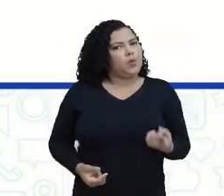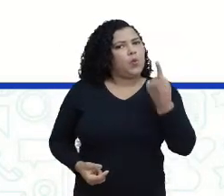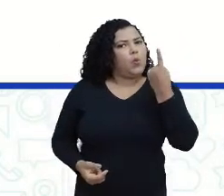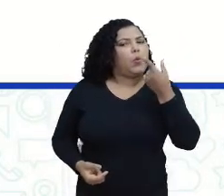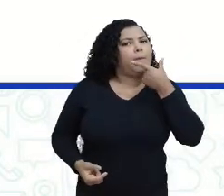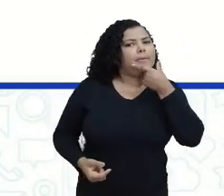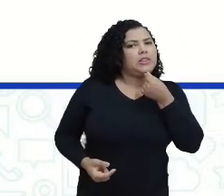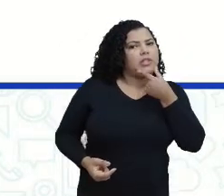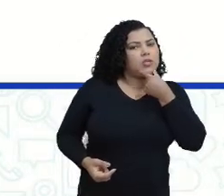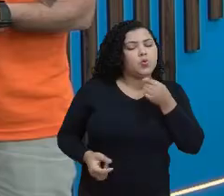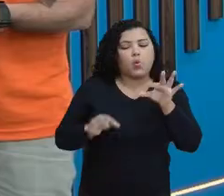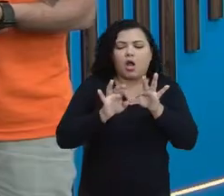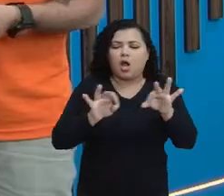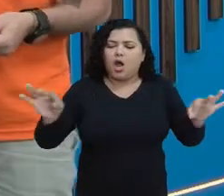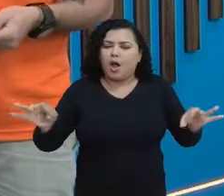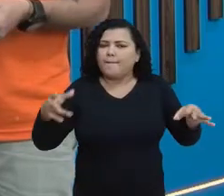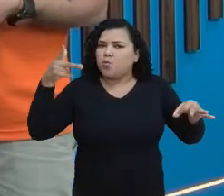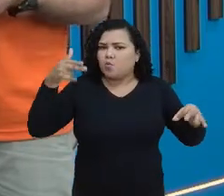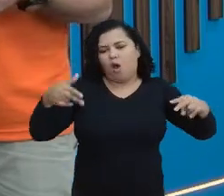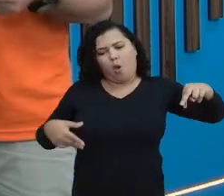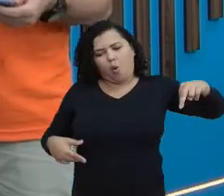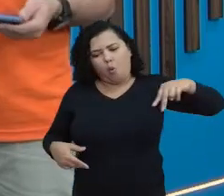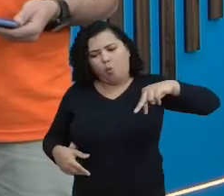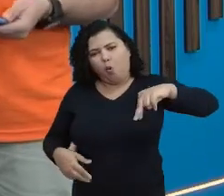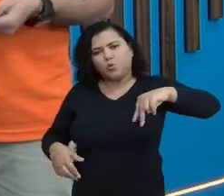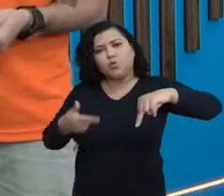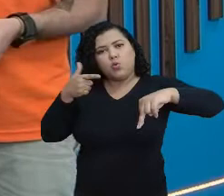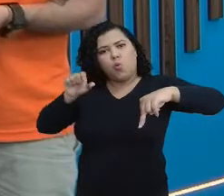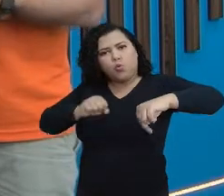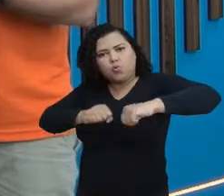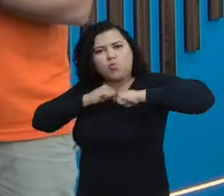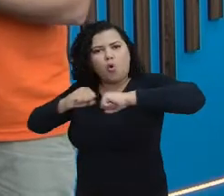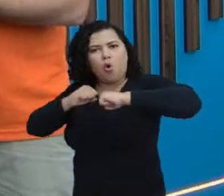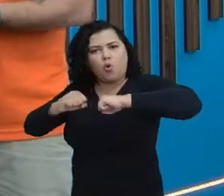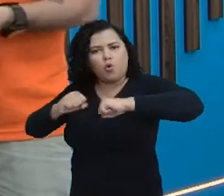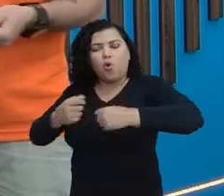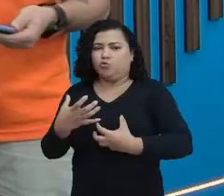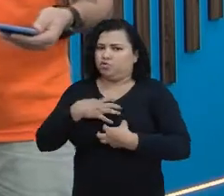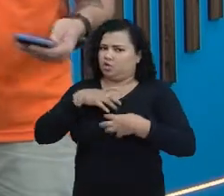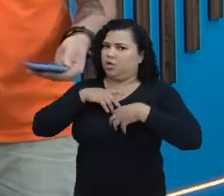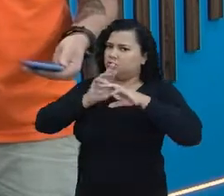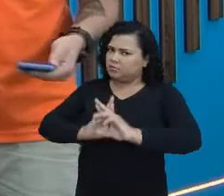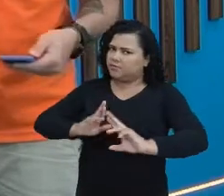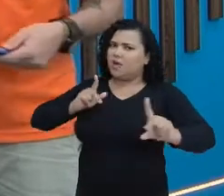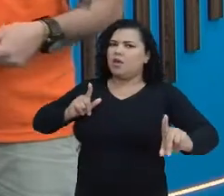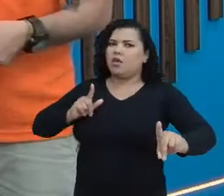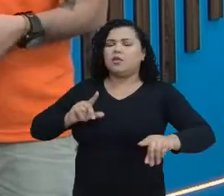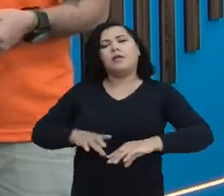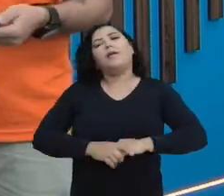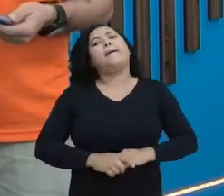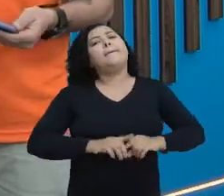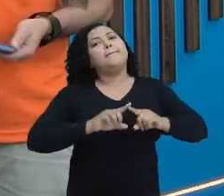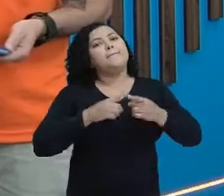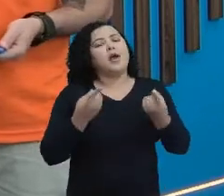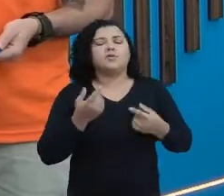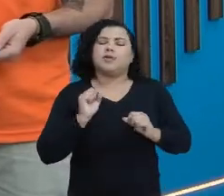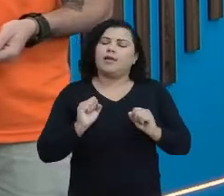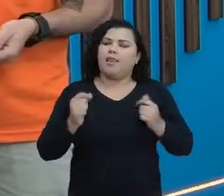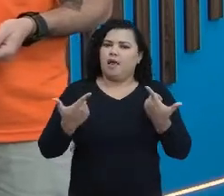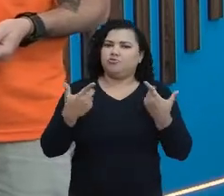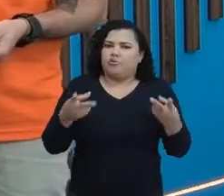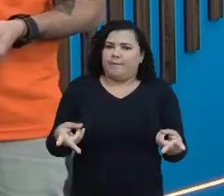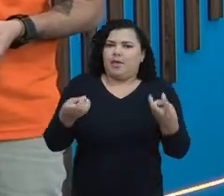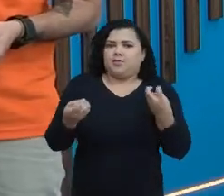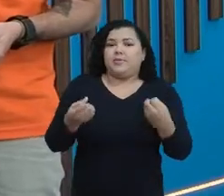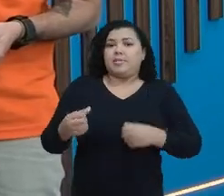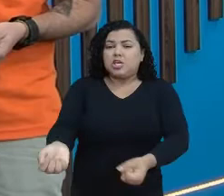vão fazer o mesmo trajeto, só que estão fazendo de modos diferentes. Um está caminhando, o outro está correndo. Então, obviamente, a gente percebe